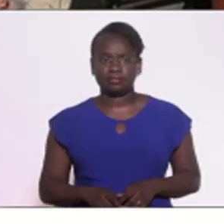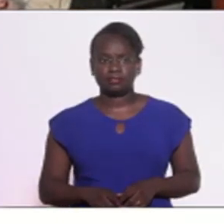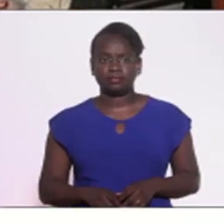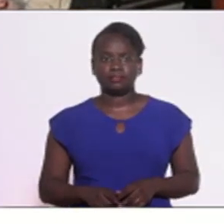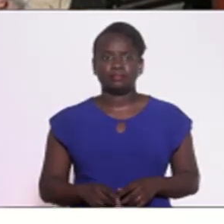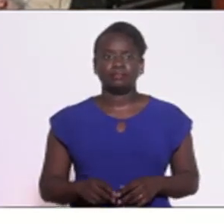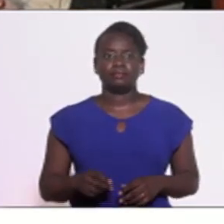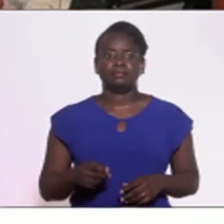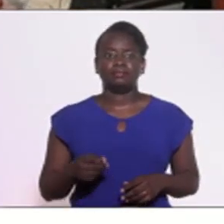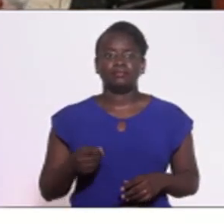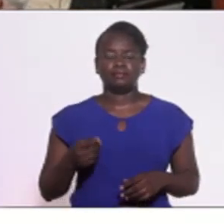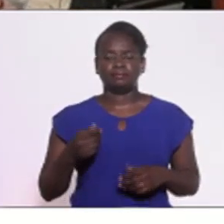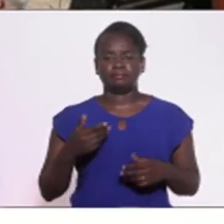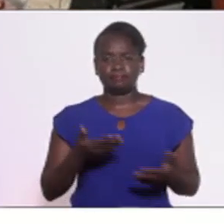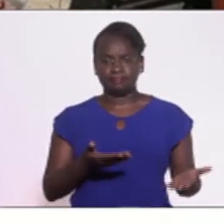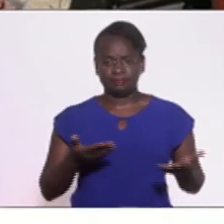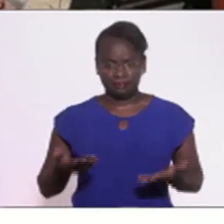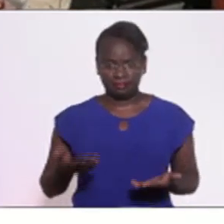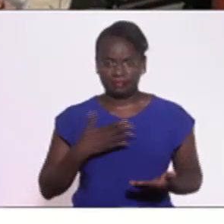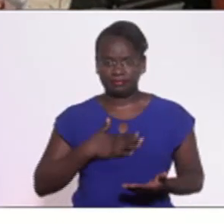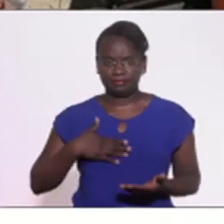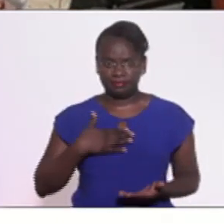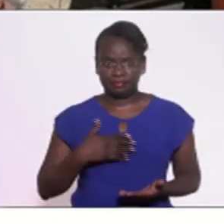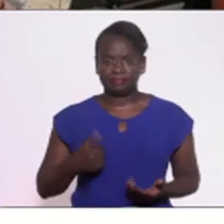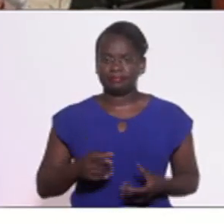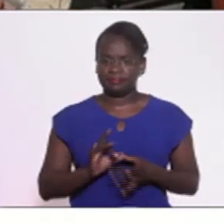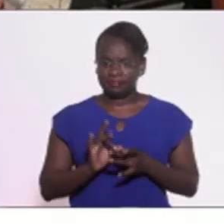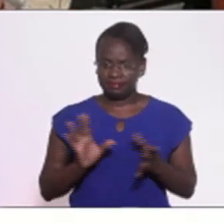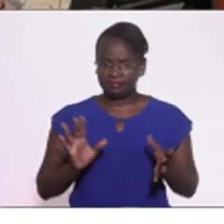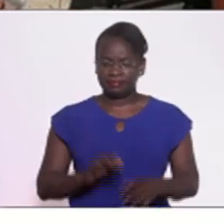Senhor Bruce, seja bem-vindo, fique à vontade.